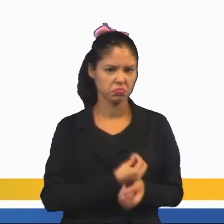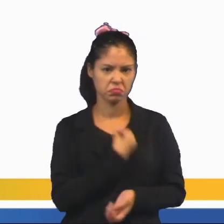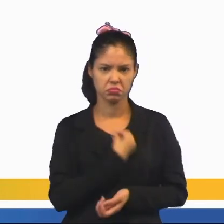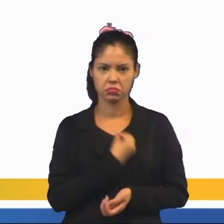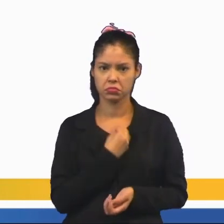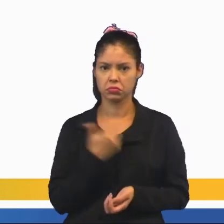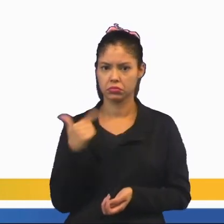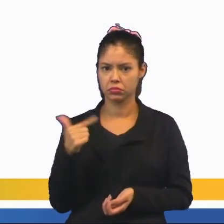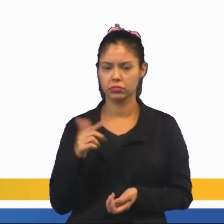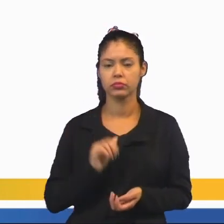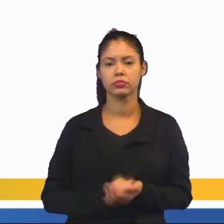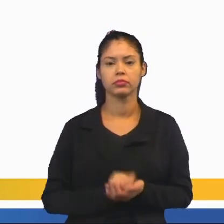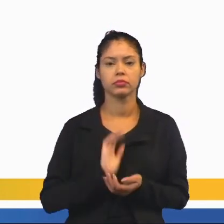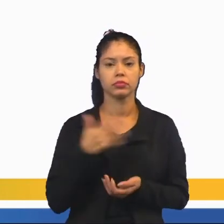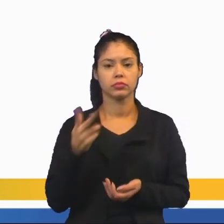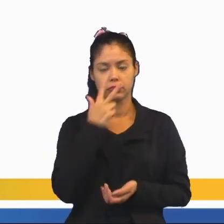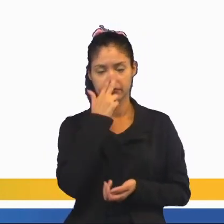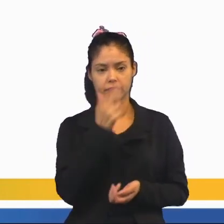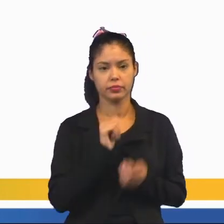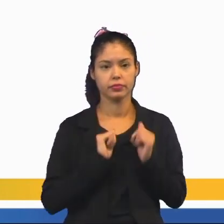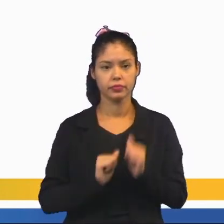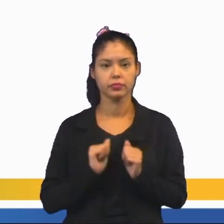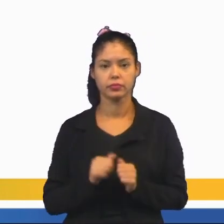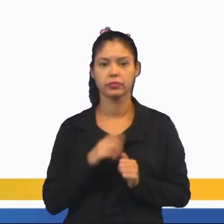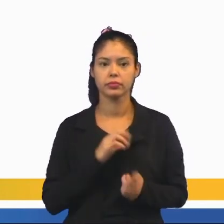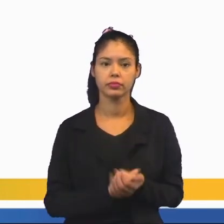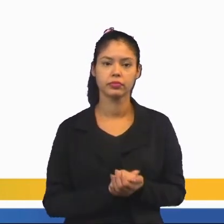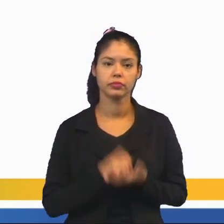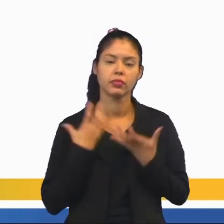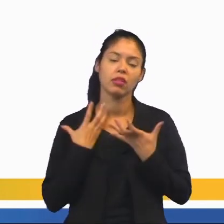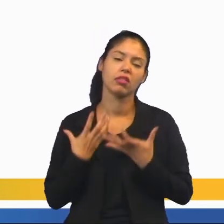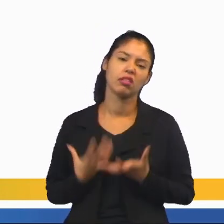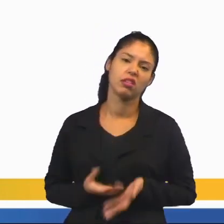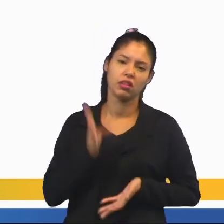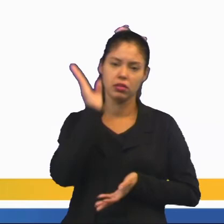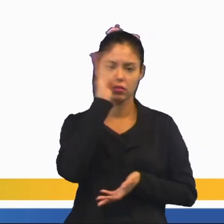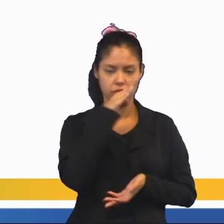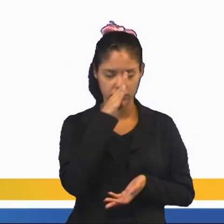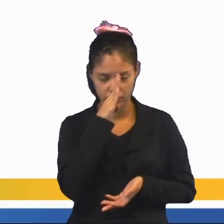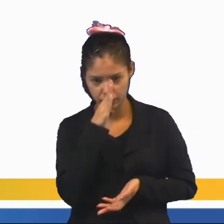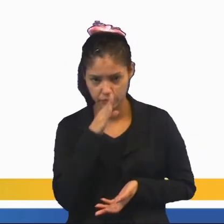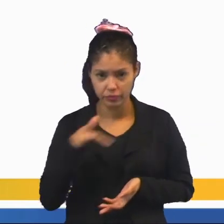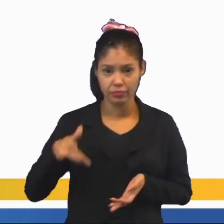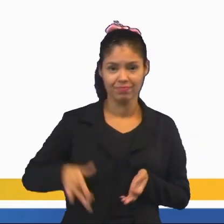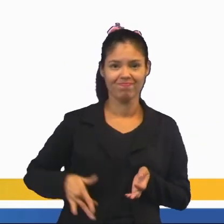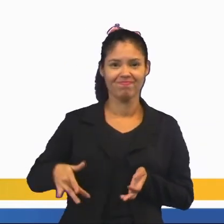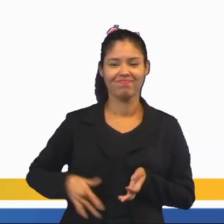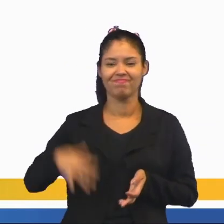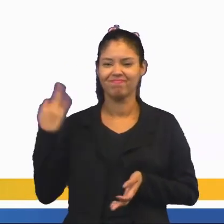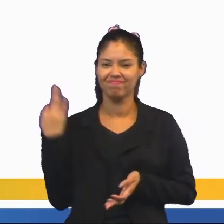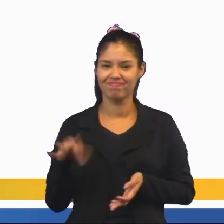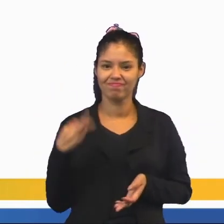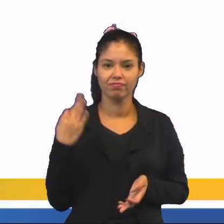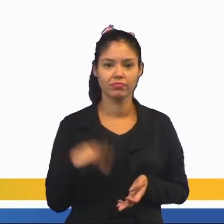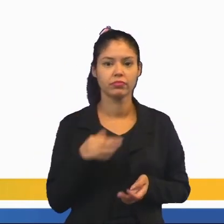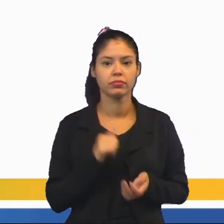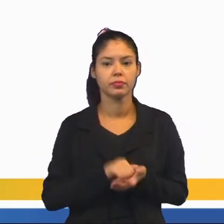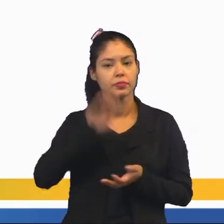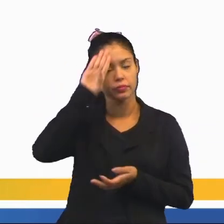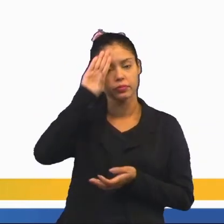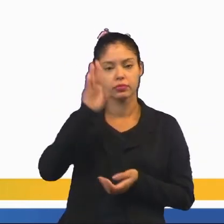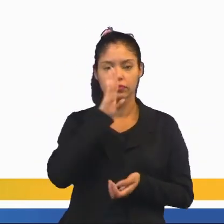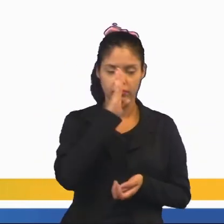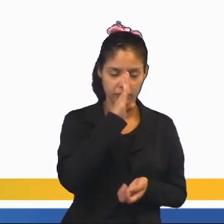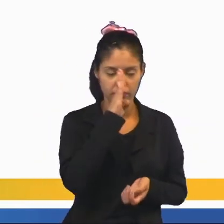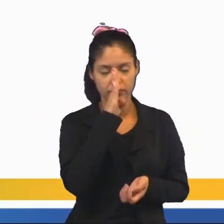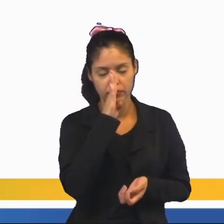apresentam sintomas, mas quando estes aparecem podem ser cansaço e mal-estar, dor abdominal,